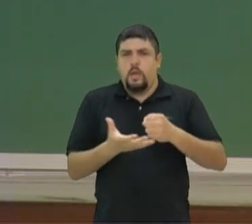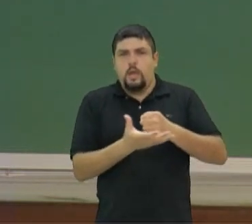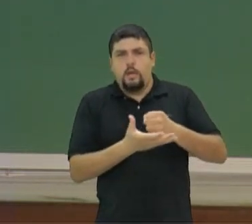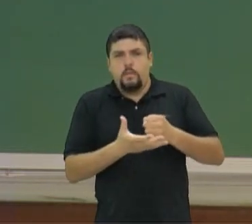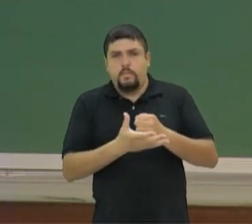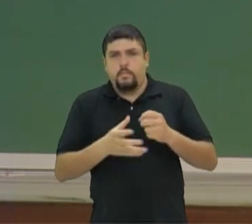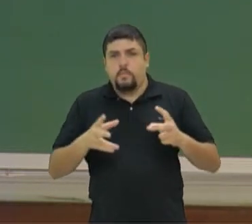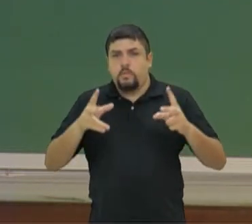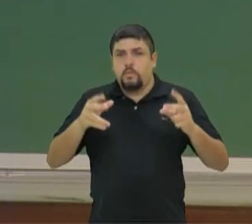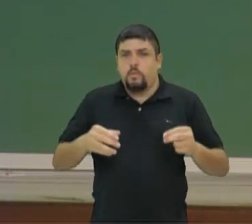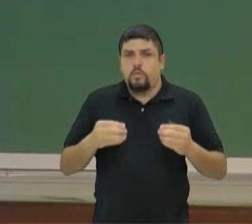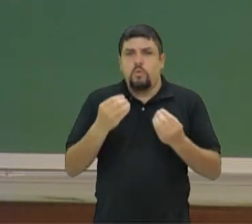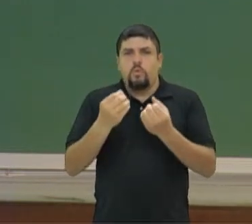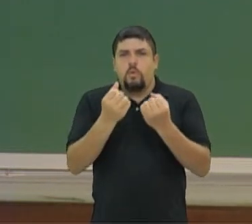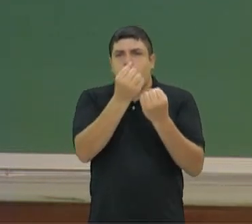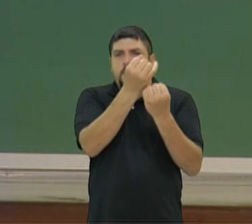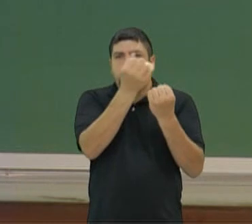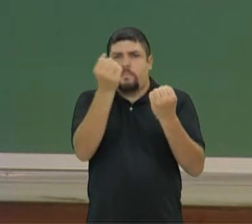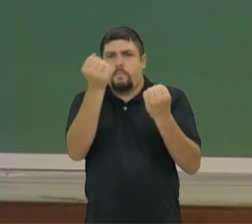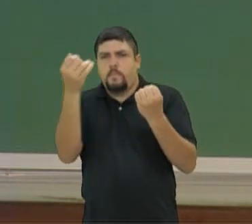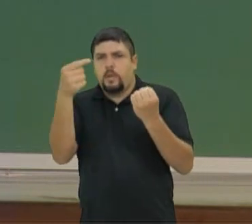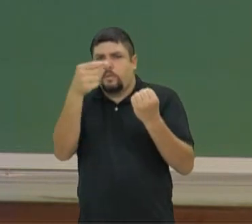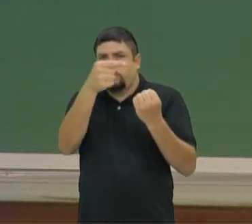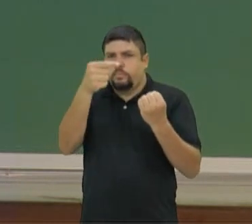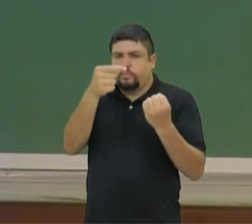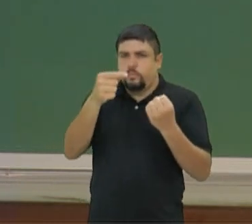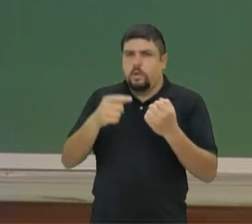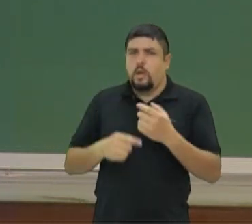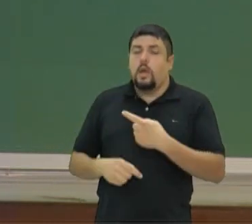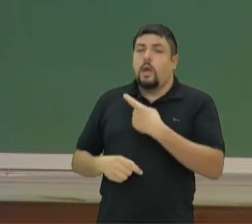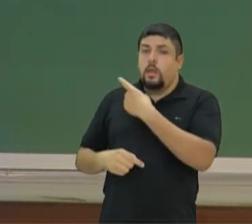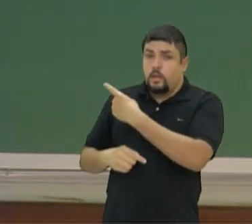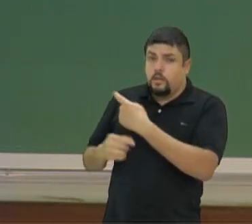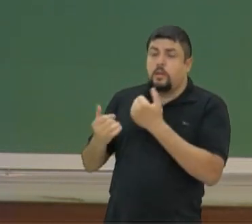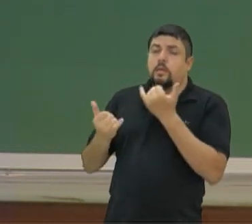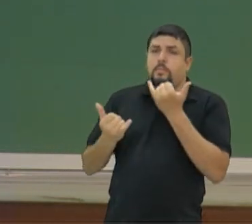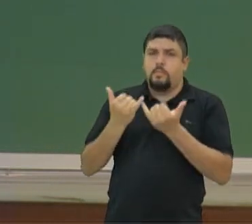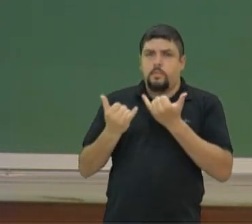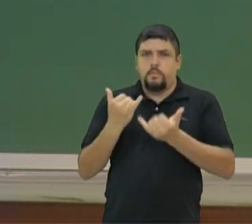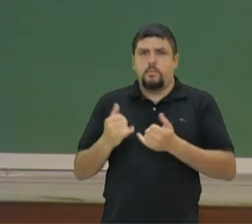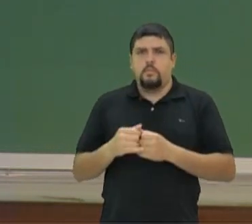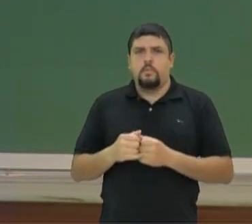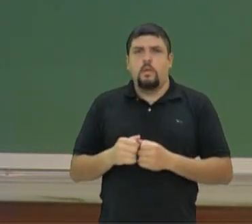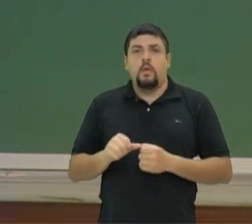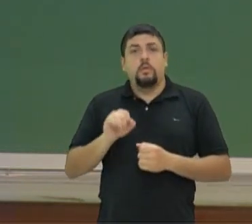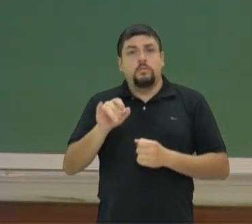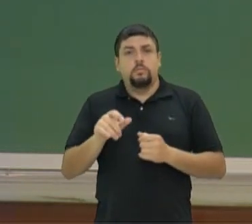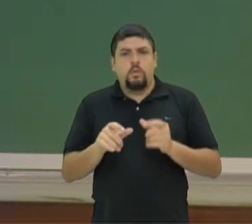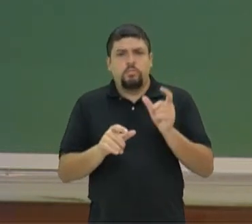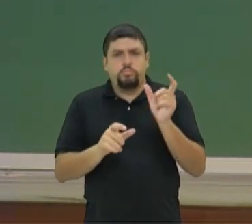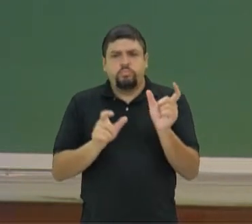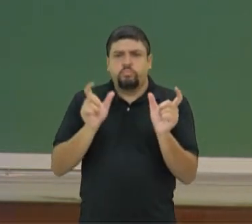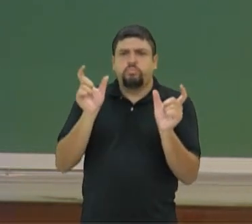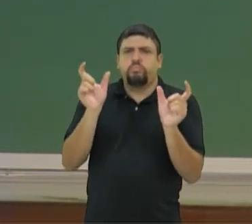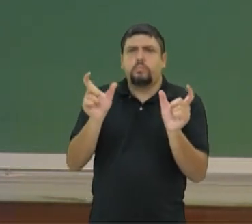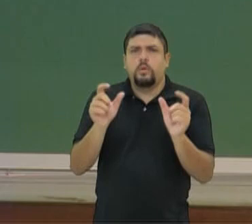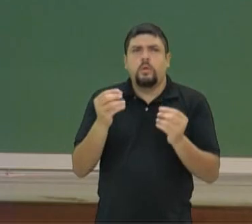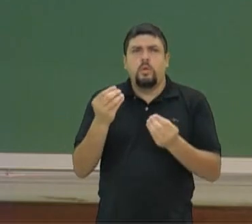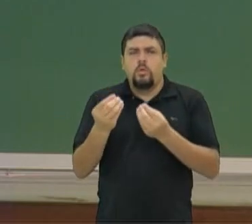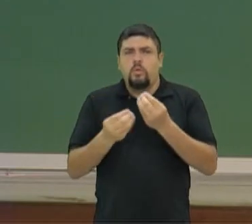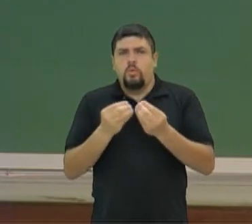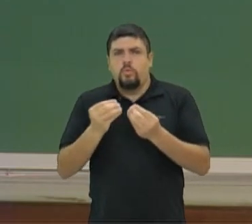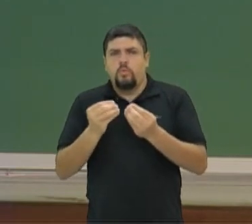o expoente? Lembra disso? Aqui o conceito é muito parecido. Quando você divide dois complexos, você divide o